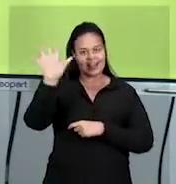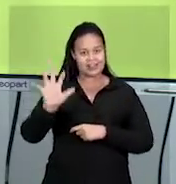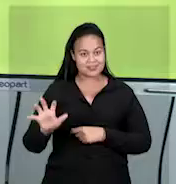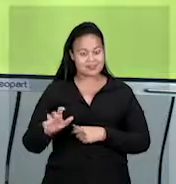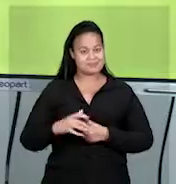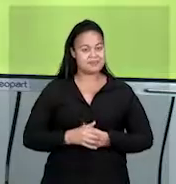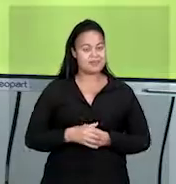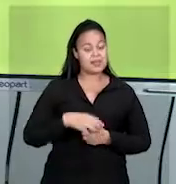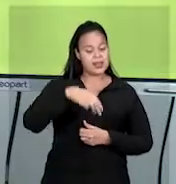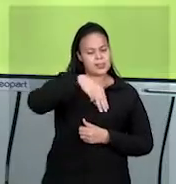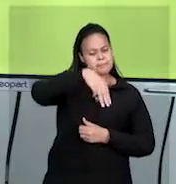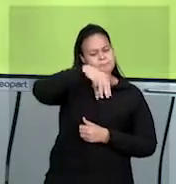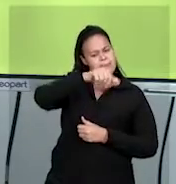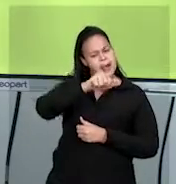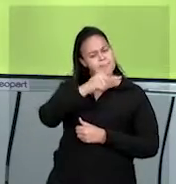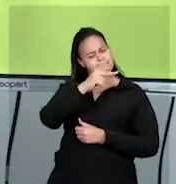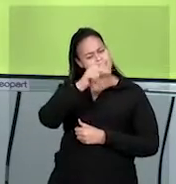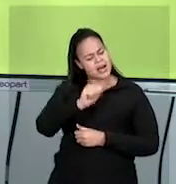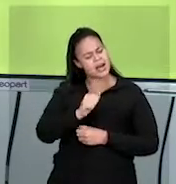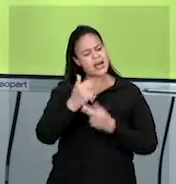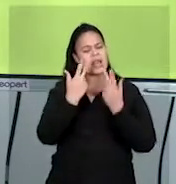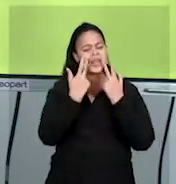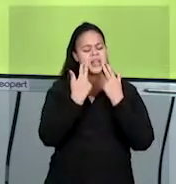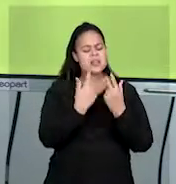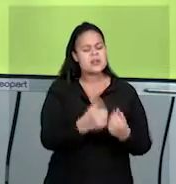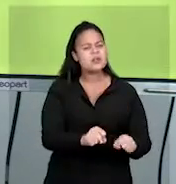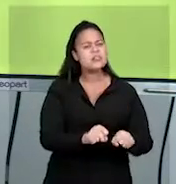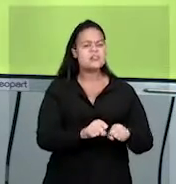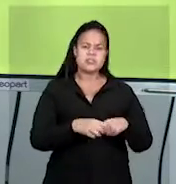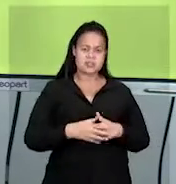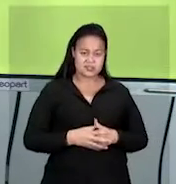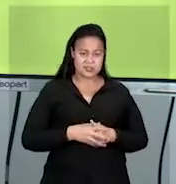mapa é uma linguagem, ou seja, mapa é